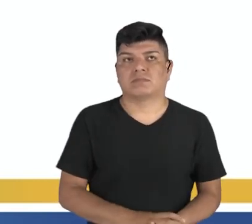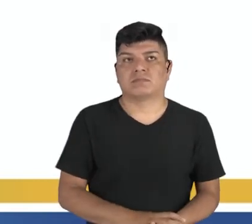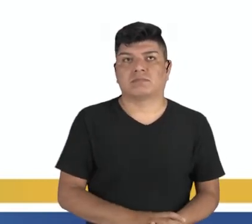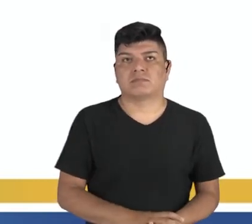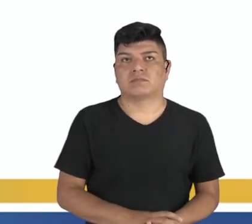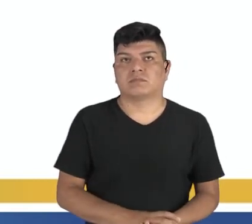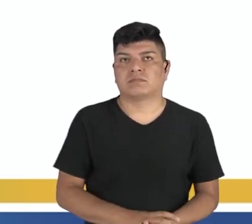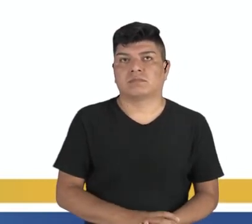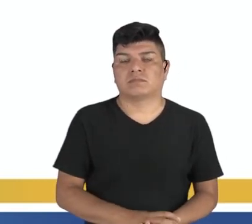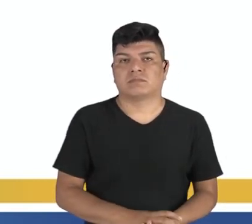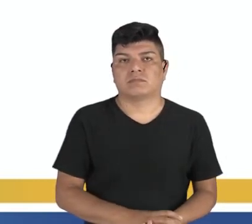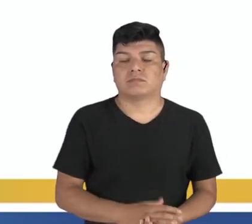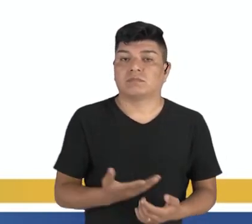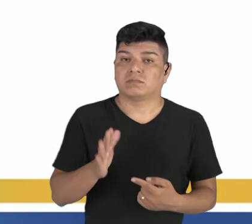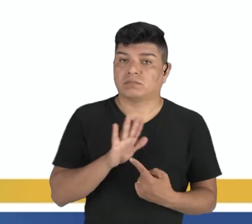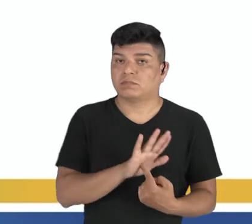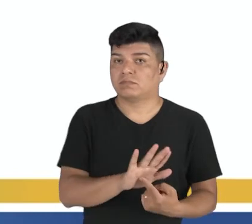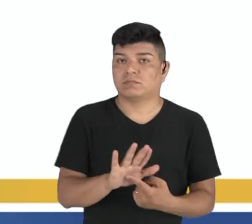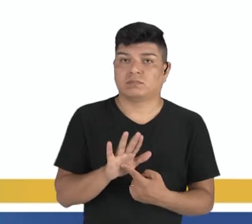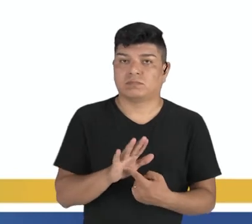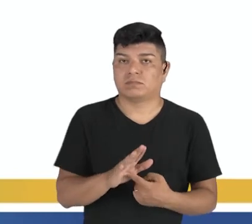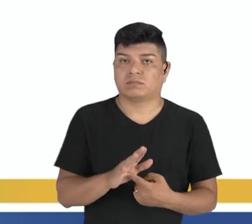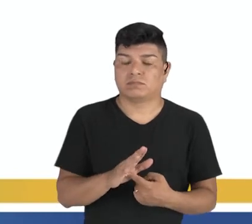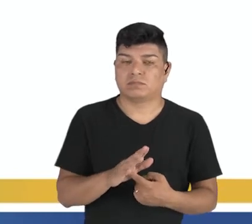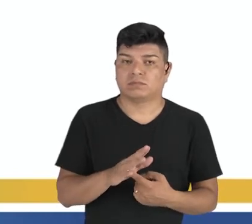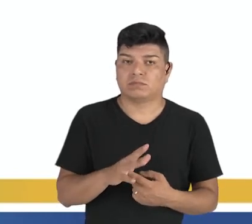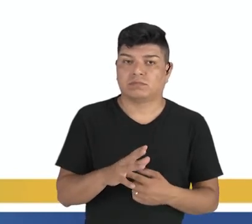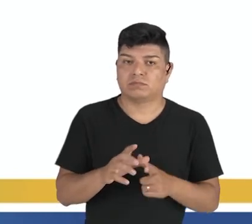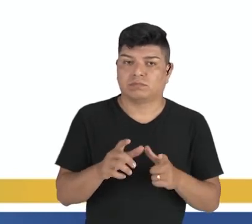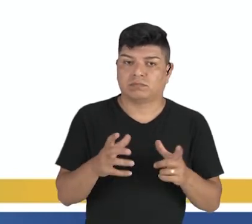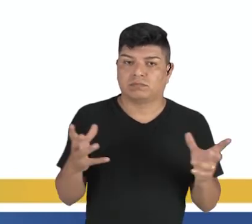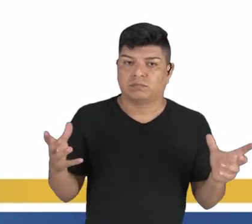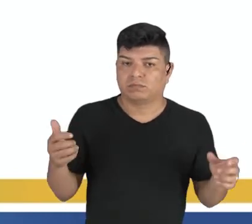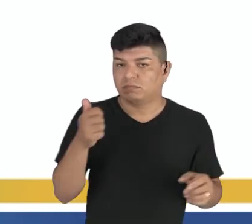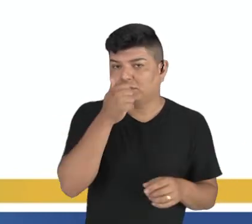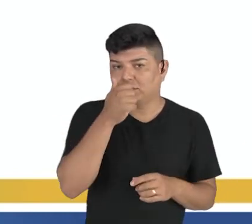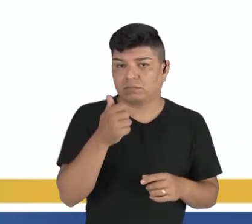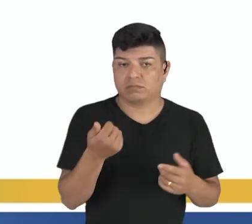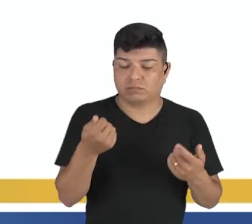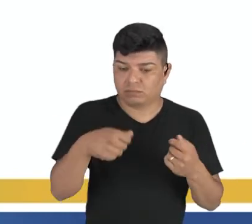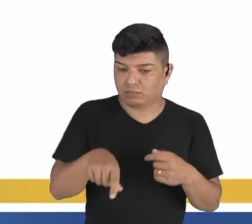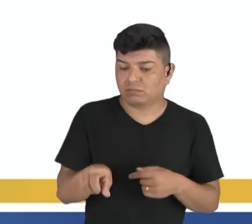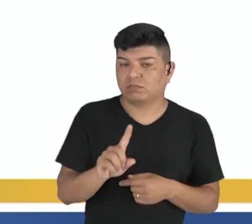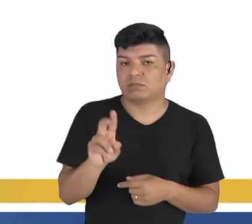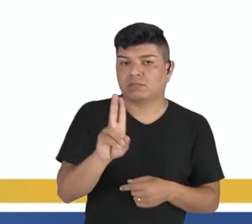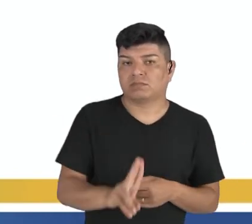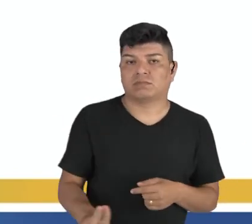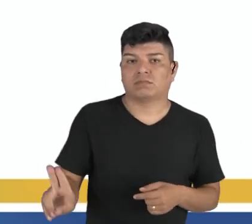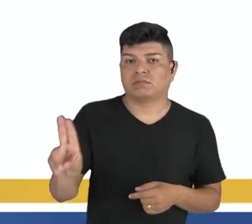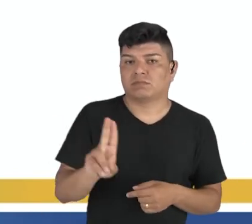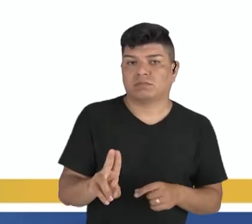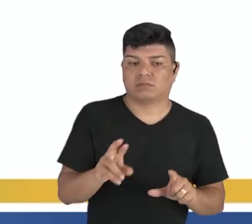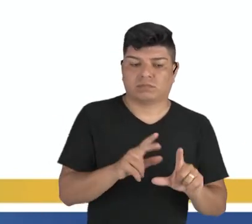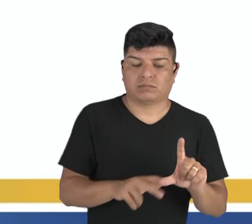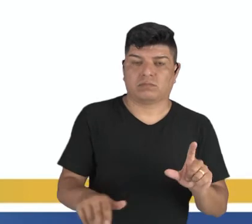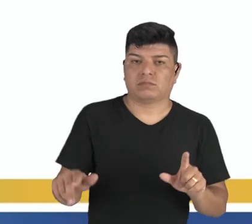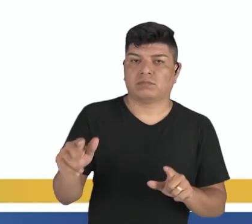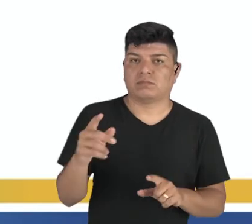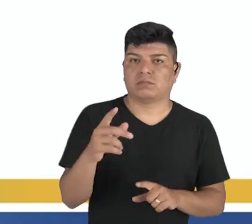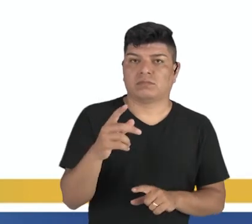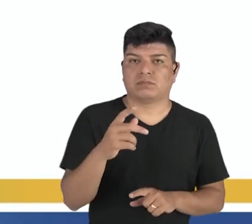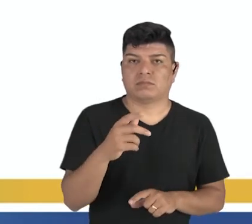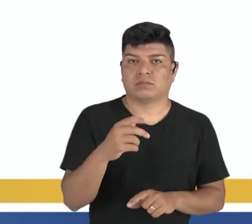a nomenclatura ou expressão algébrica carregada, não se faz necessário nós utilizarmos a letra I, nesse